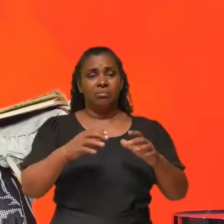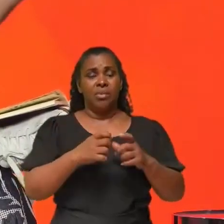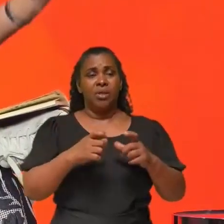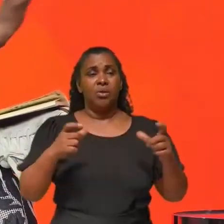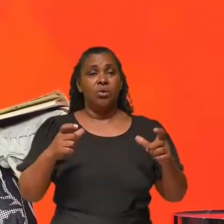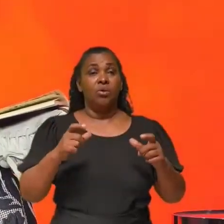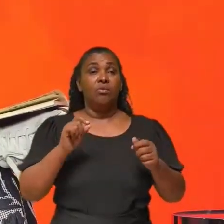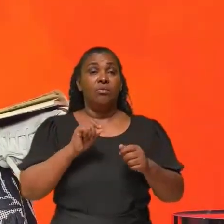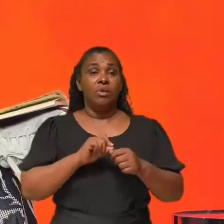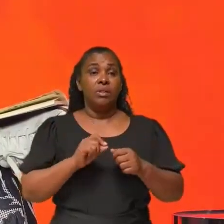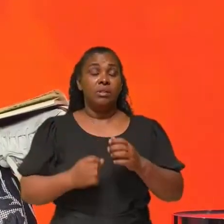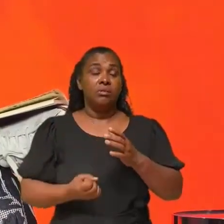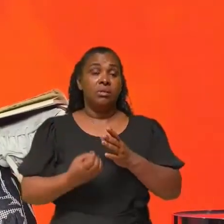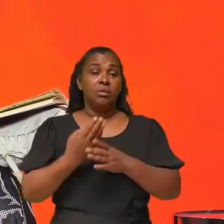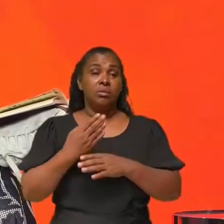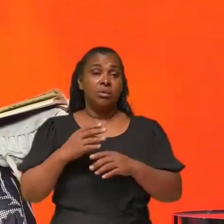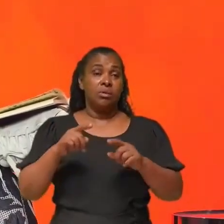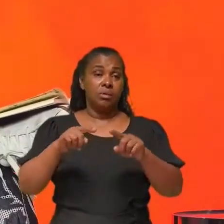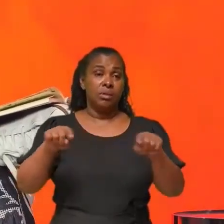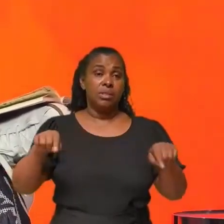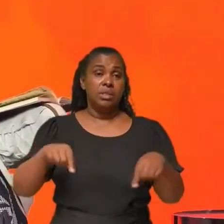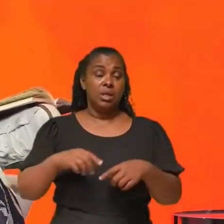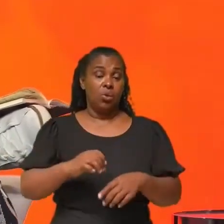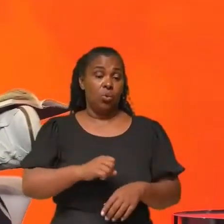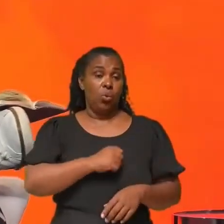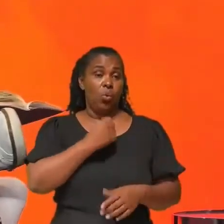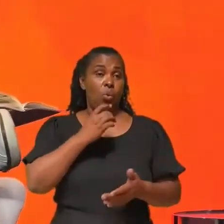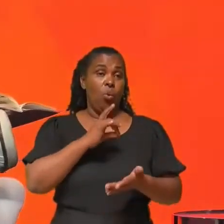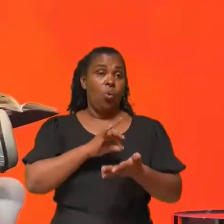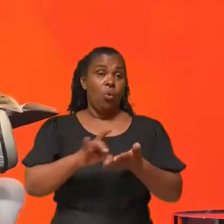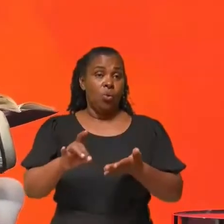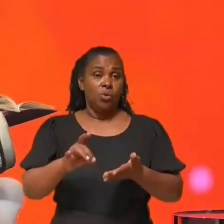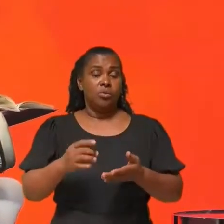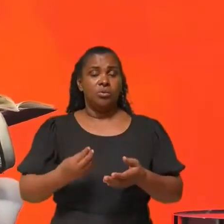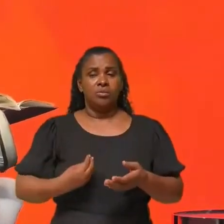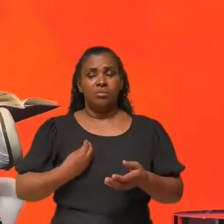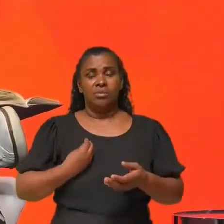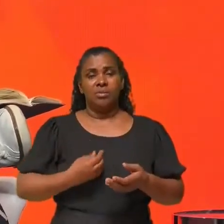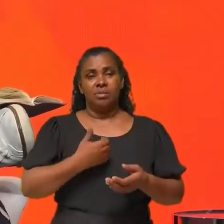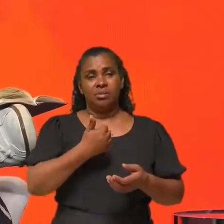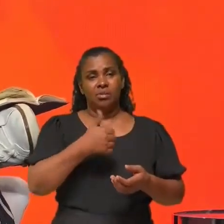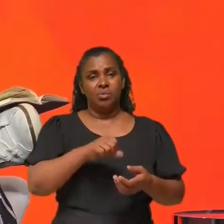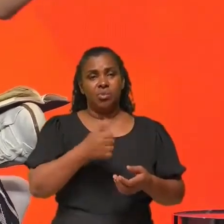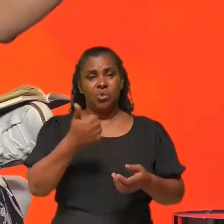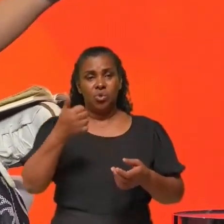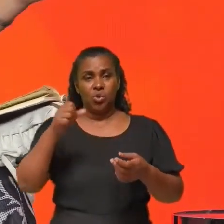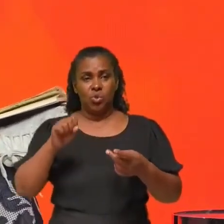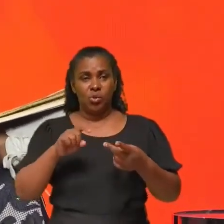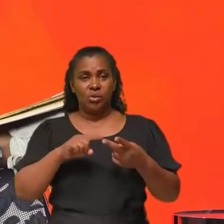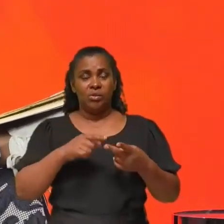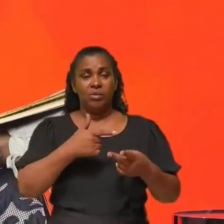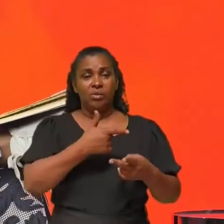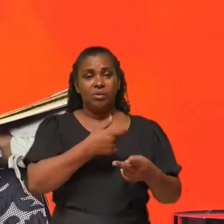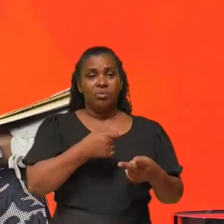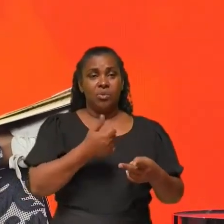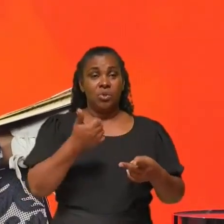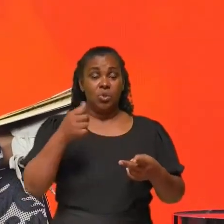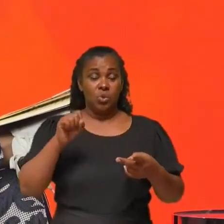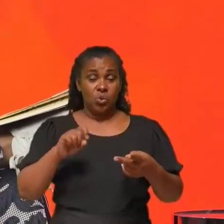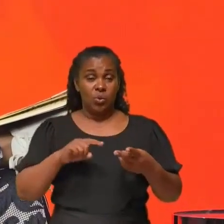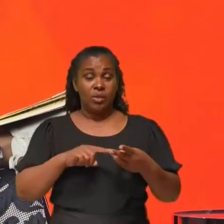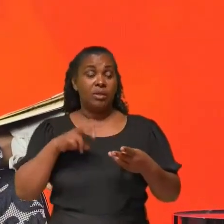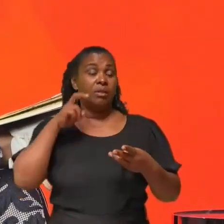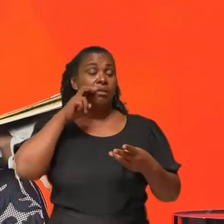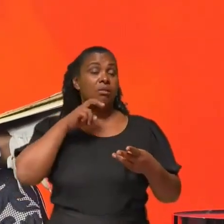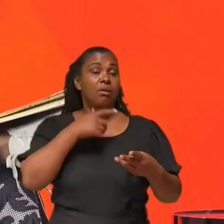que nós vivenciamos em 18, em 22, agora em Natal, em 24, e tenho certeza que em todos os municípios